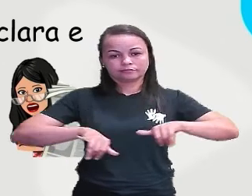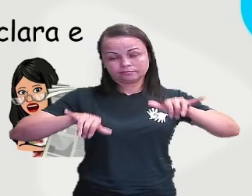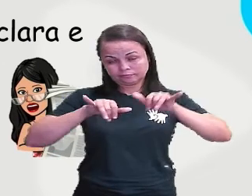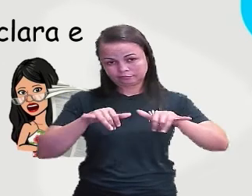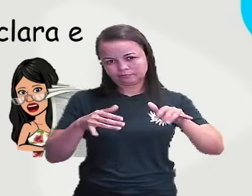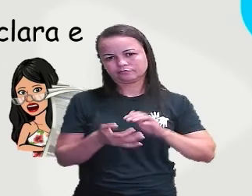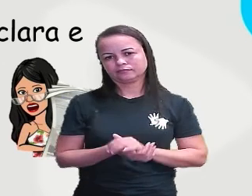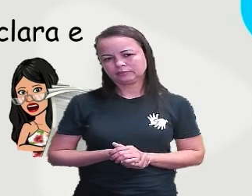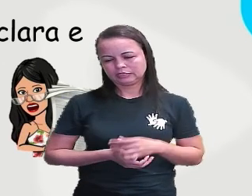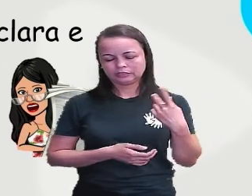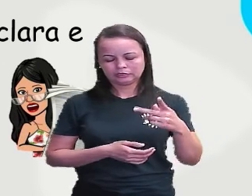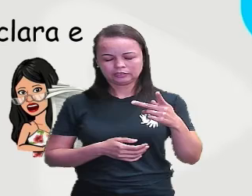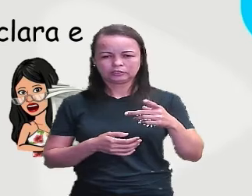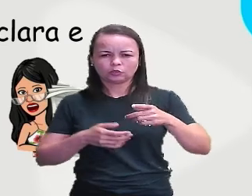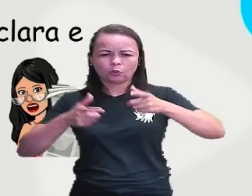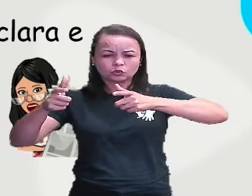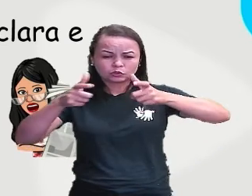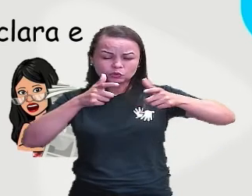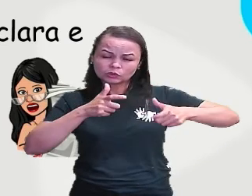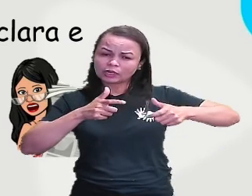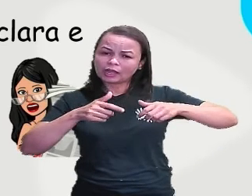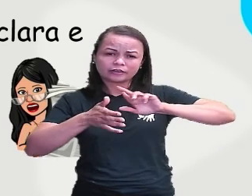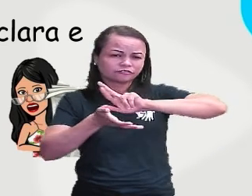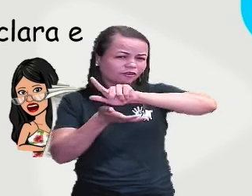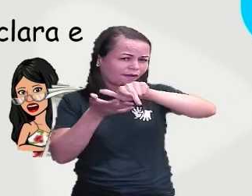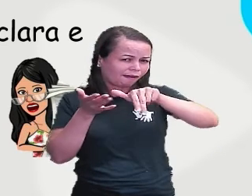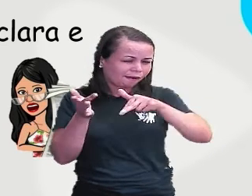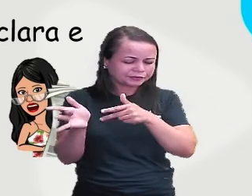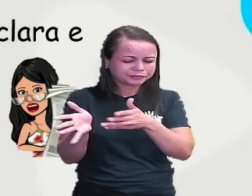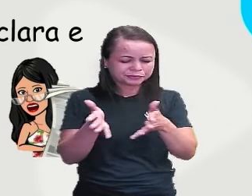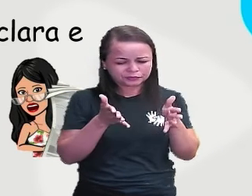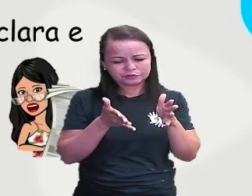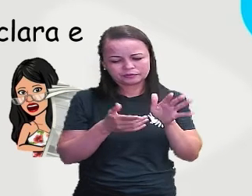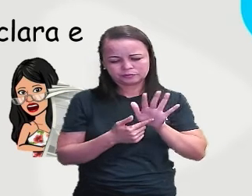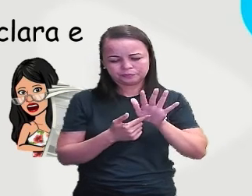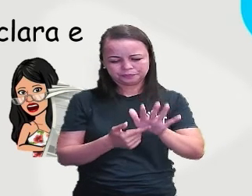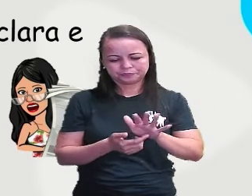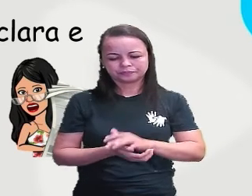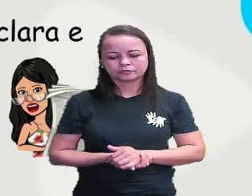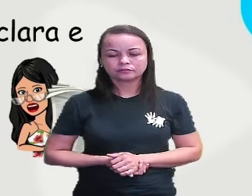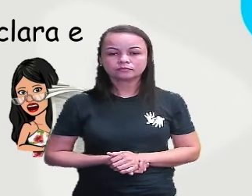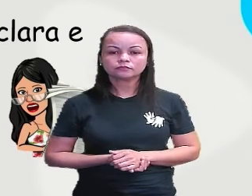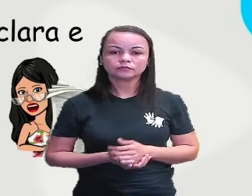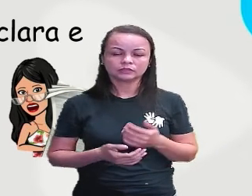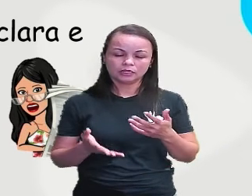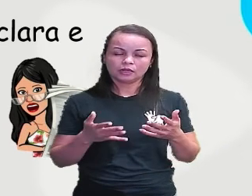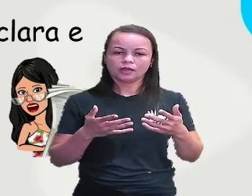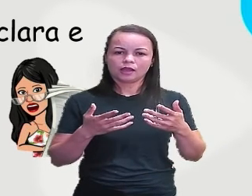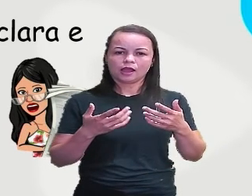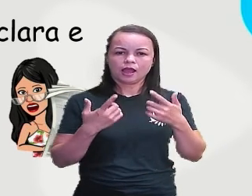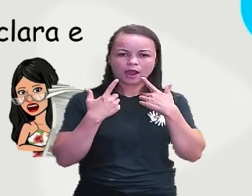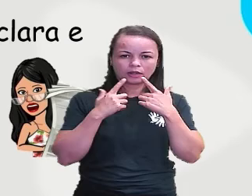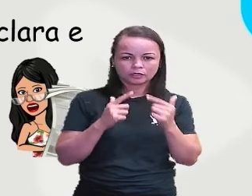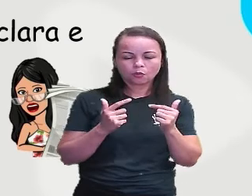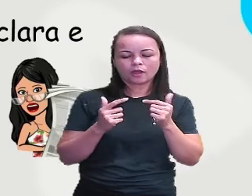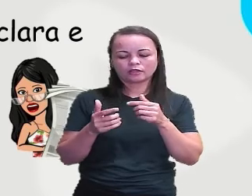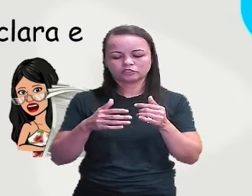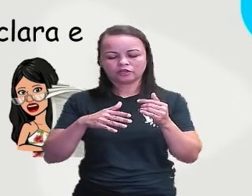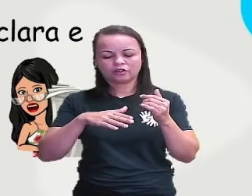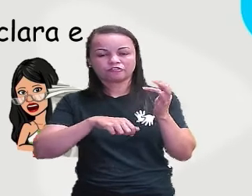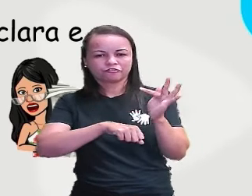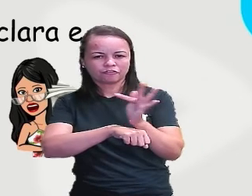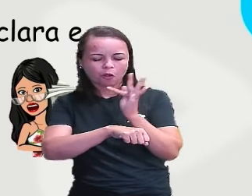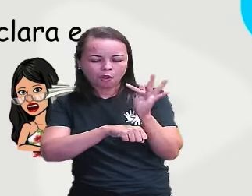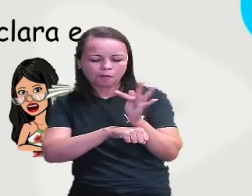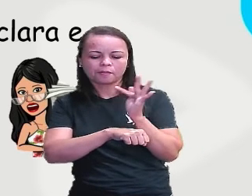principalmente em jornais e também na internet. A linguagem traz uma linguagem formal, impessoal, clara e objetiva, ou